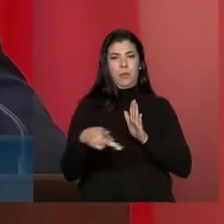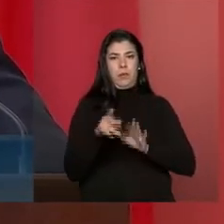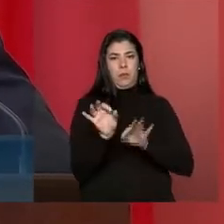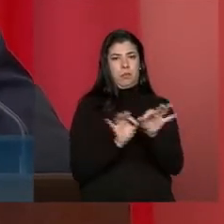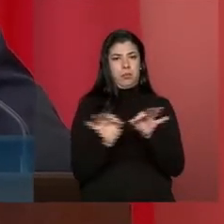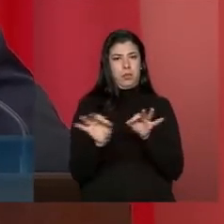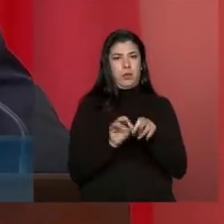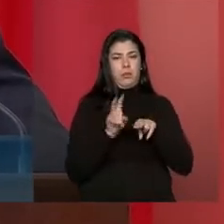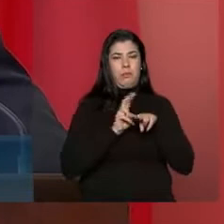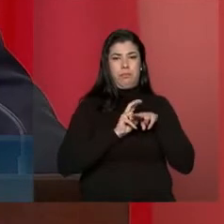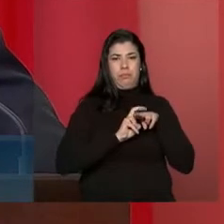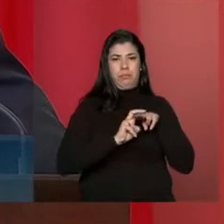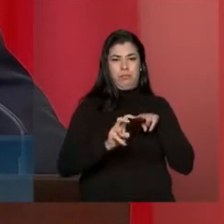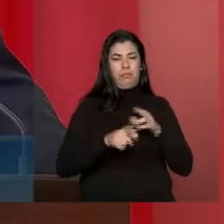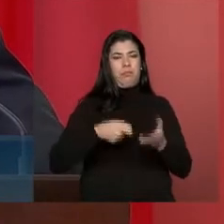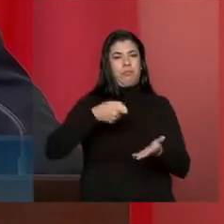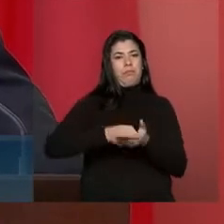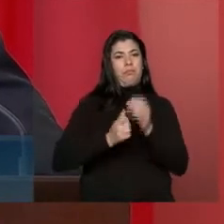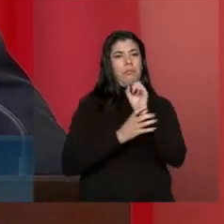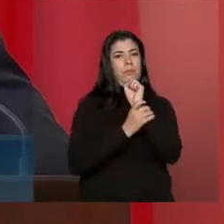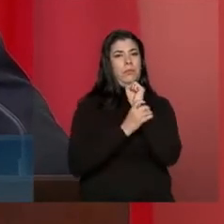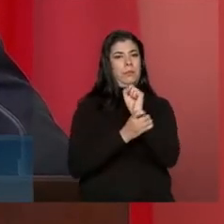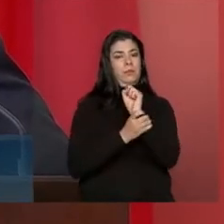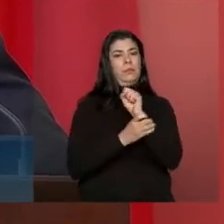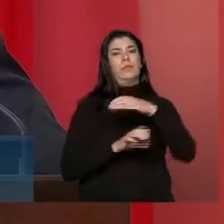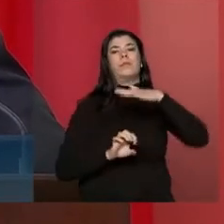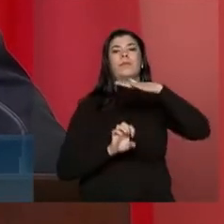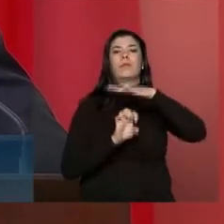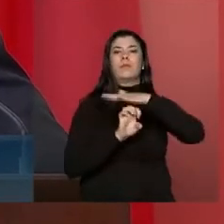garantir que as empresas chinesas